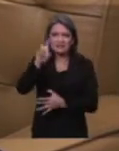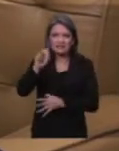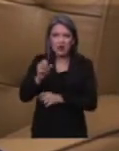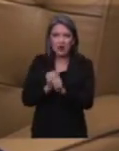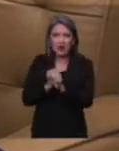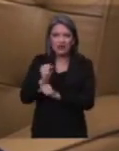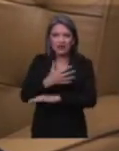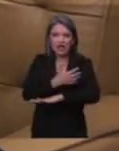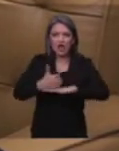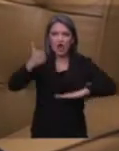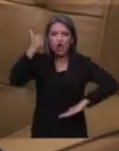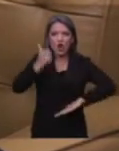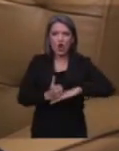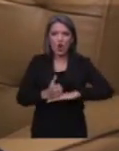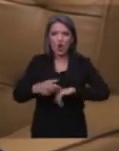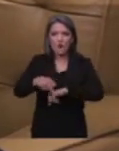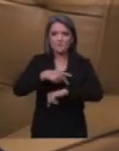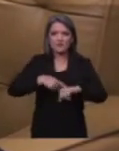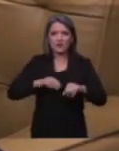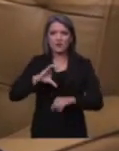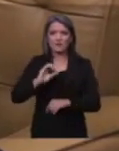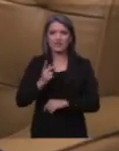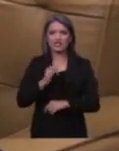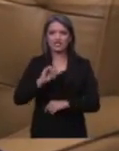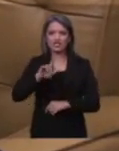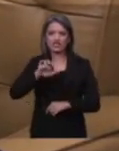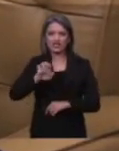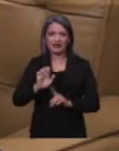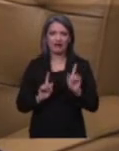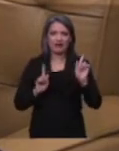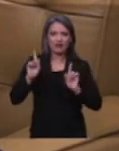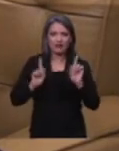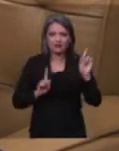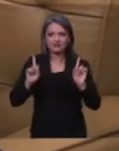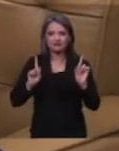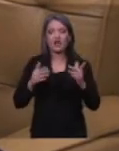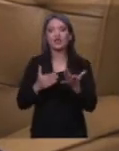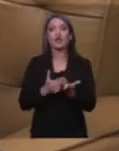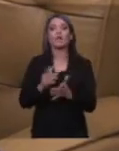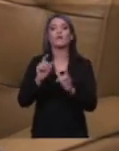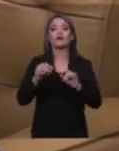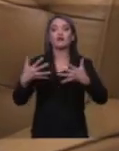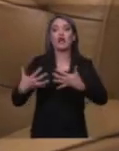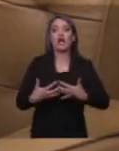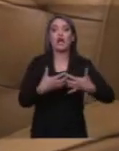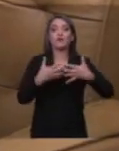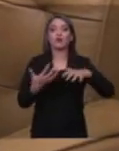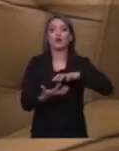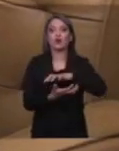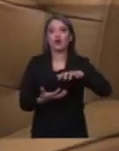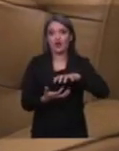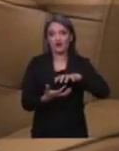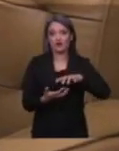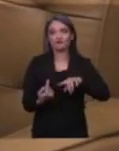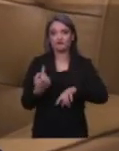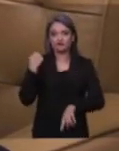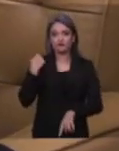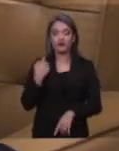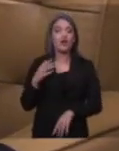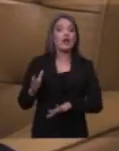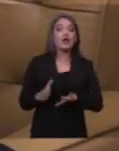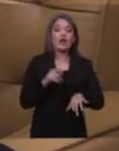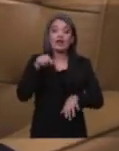que começa com a marca dos caminhoneiros em greve. E aqui era uma greve,